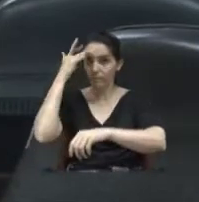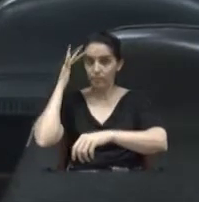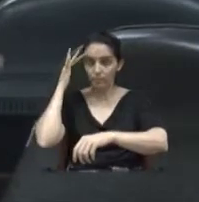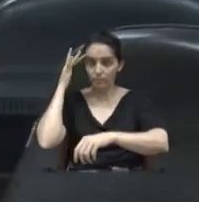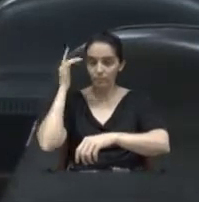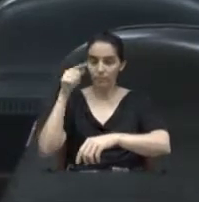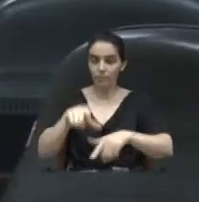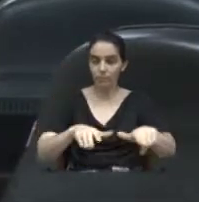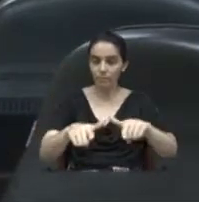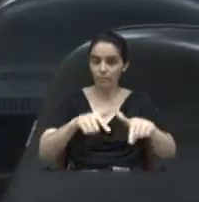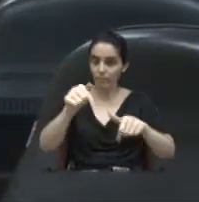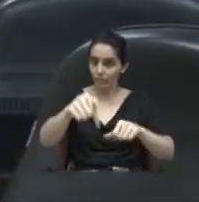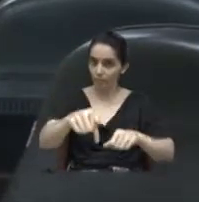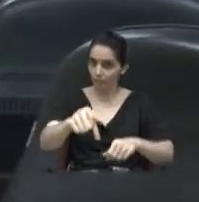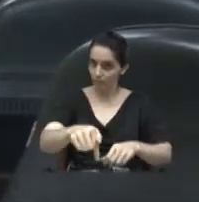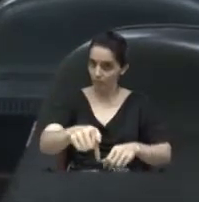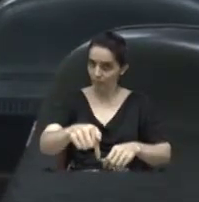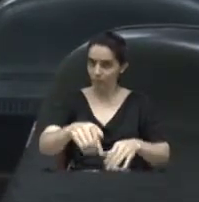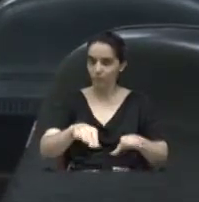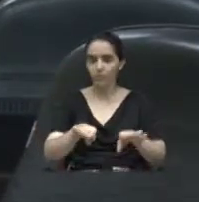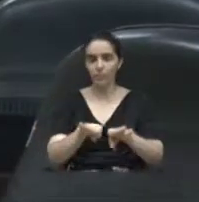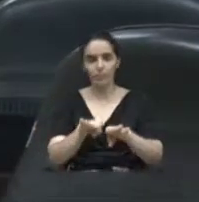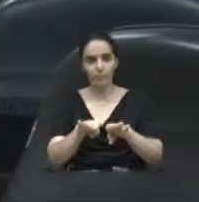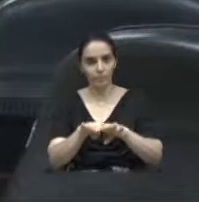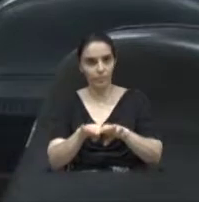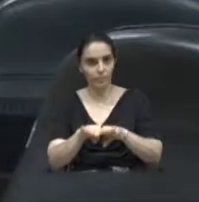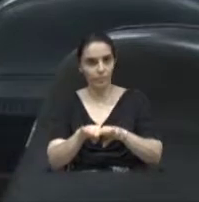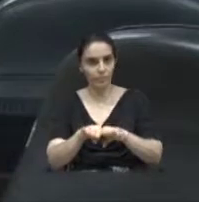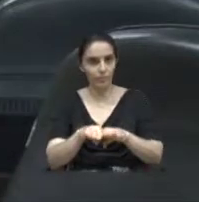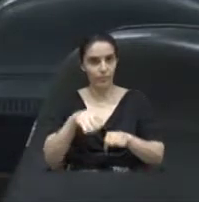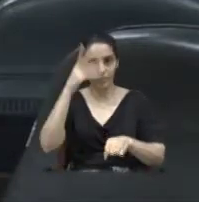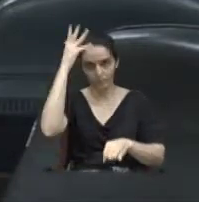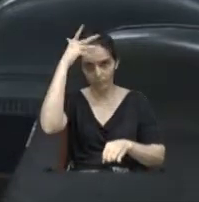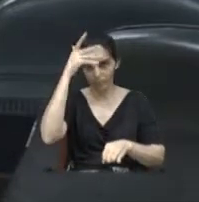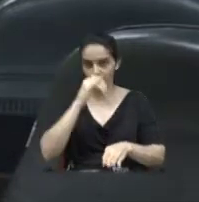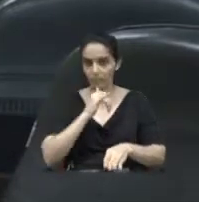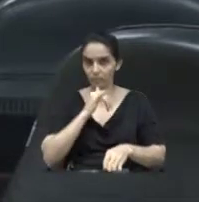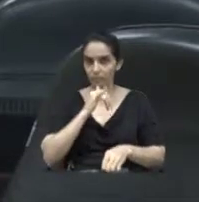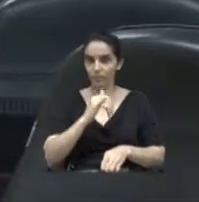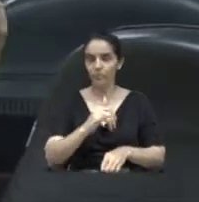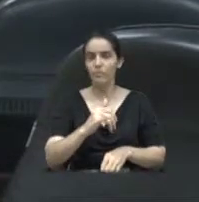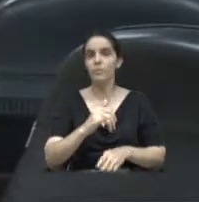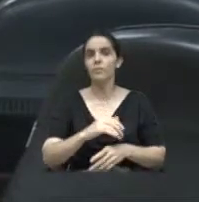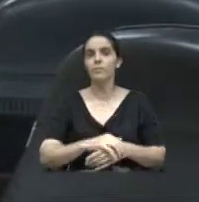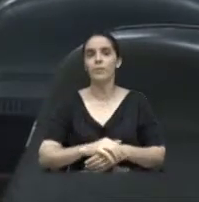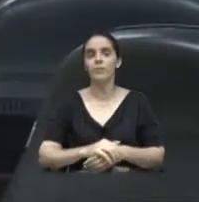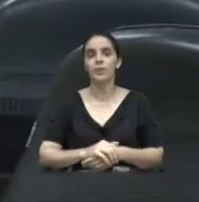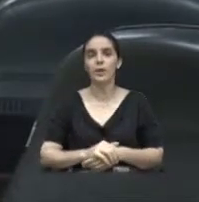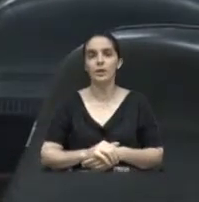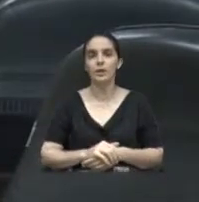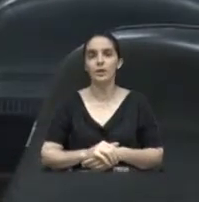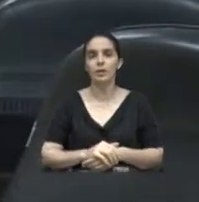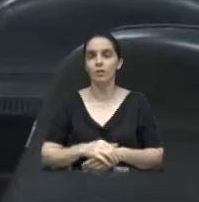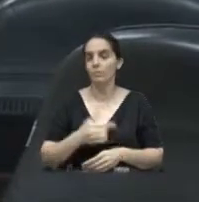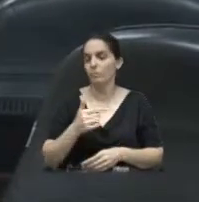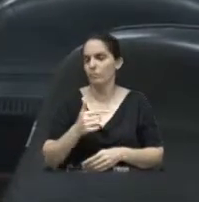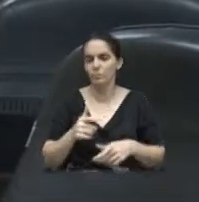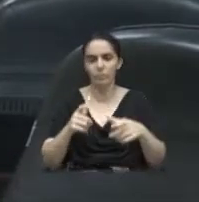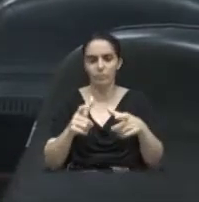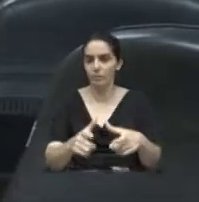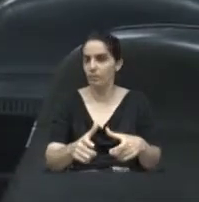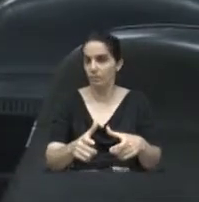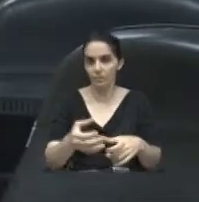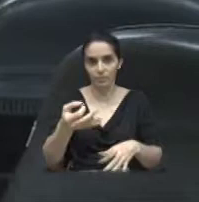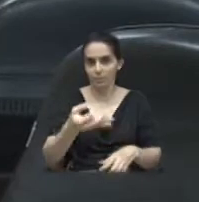relação também a essa situação que a vereadora Érica narrou, de que, por não ter um local adequado para fazer